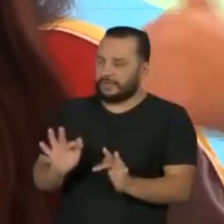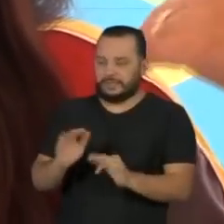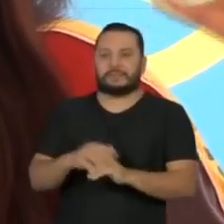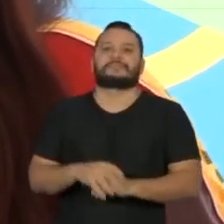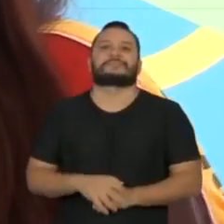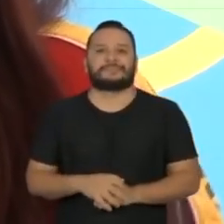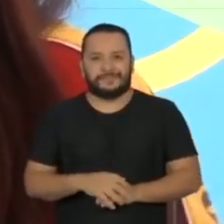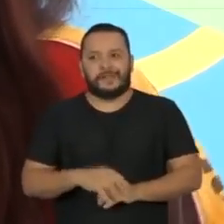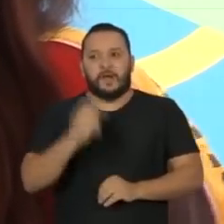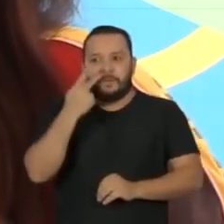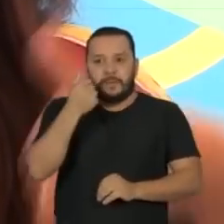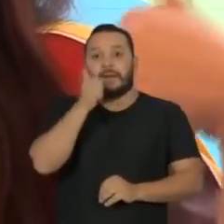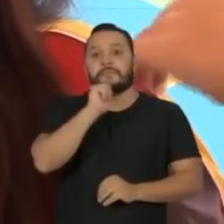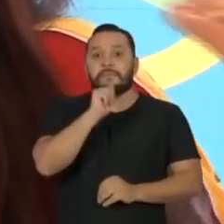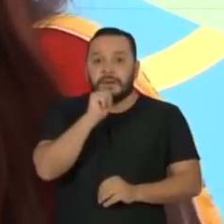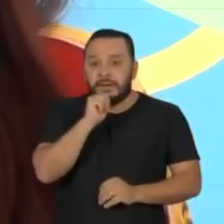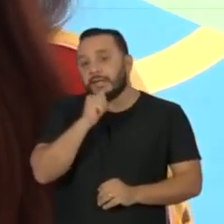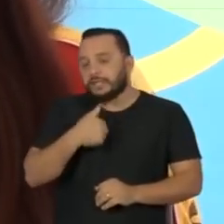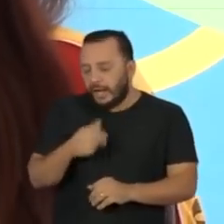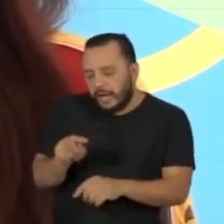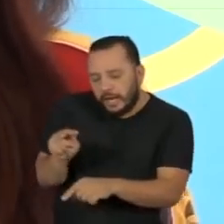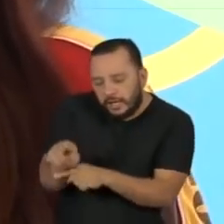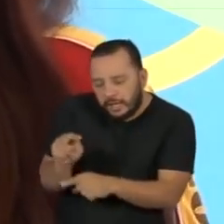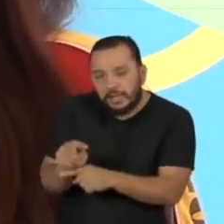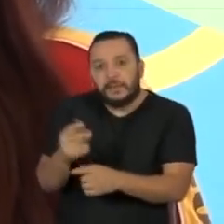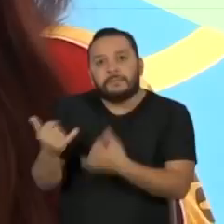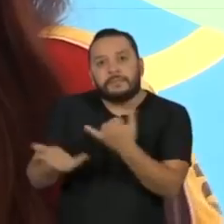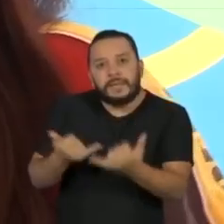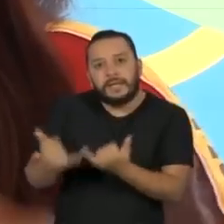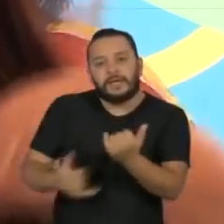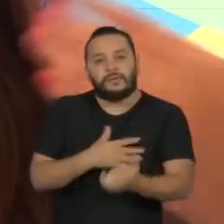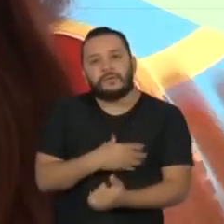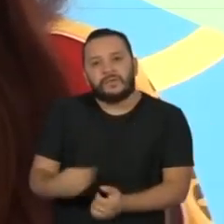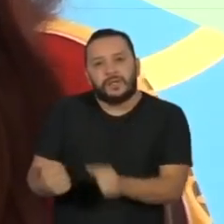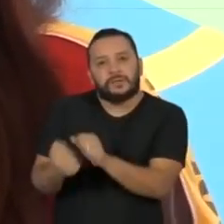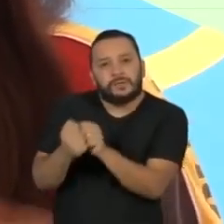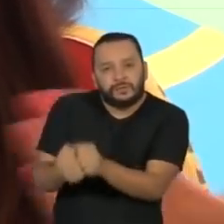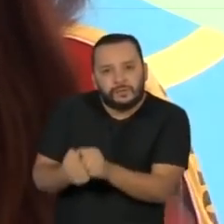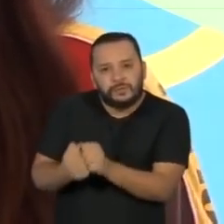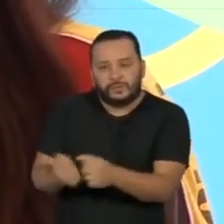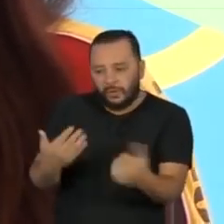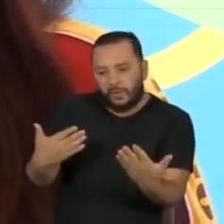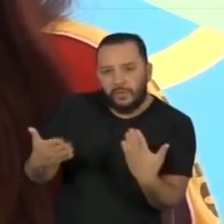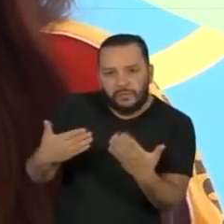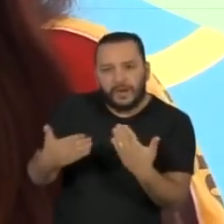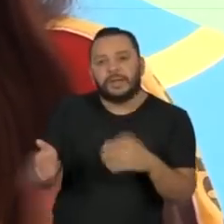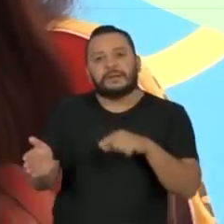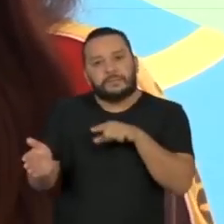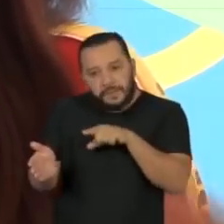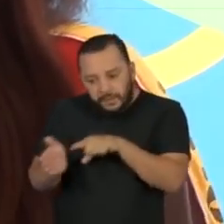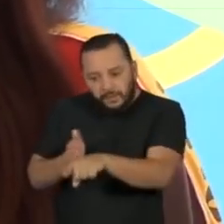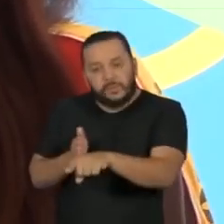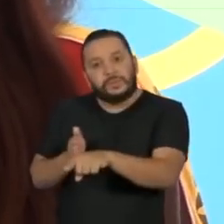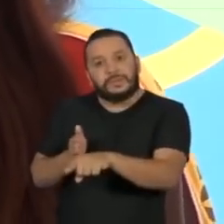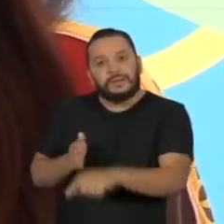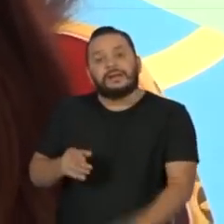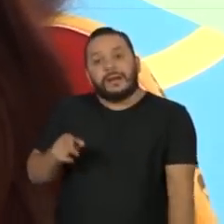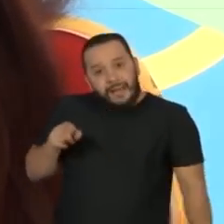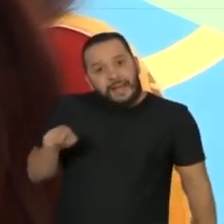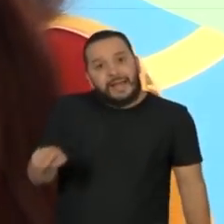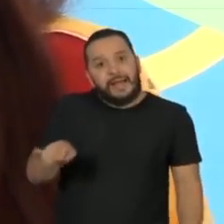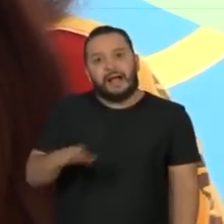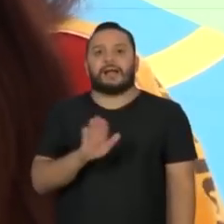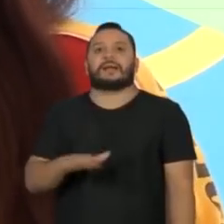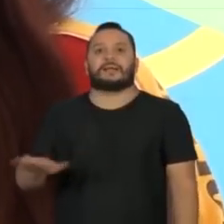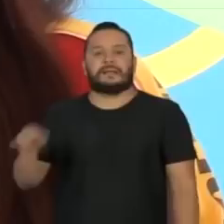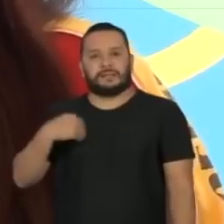acompanha, quando ele lê com o filho, quando ele brinca com o filho em casa, quando ele conversa, pergunta, a criança ela se torna uma criança